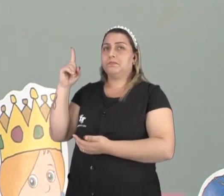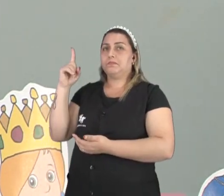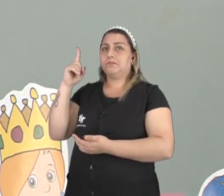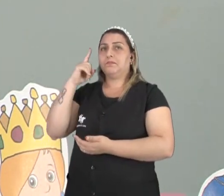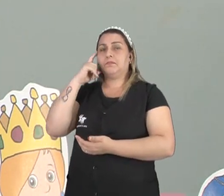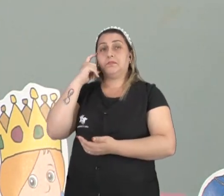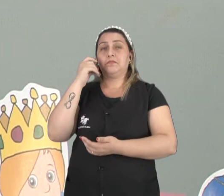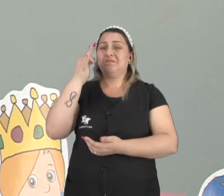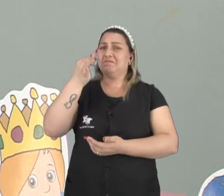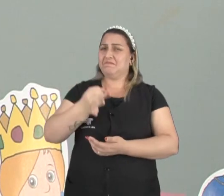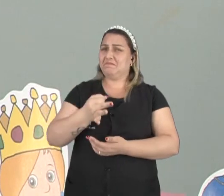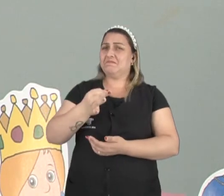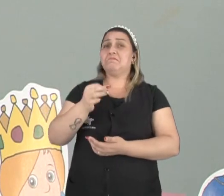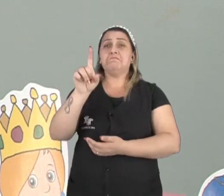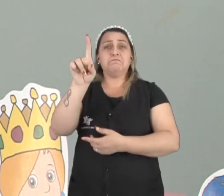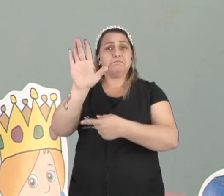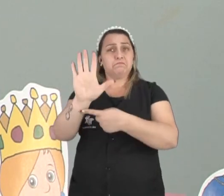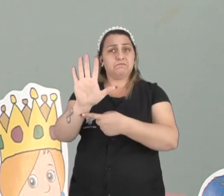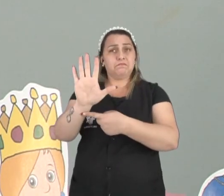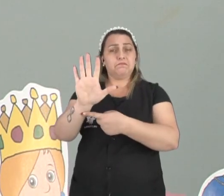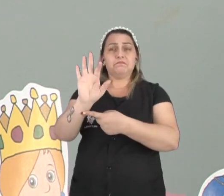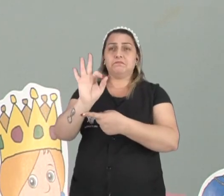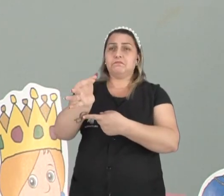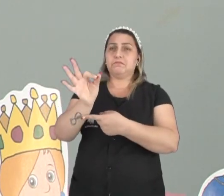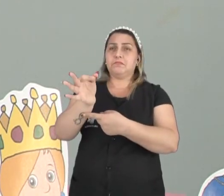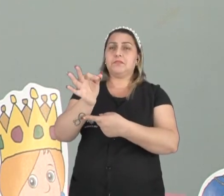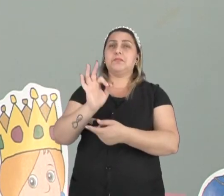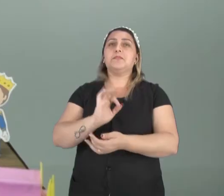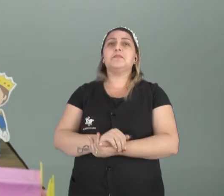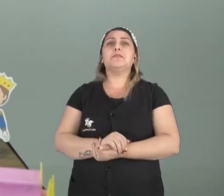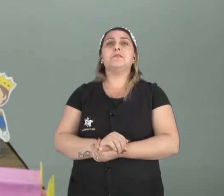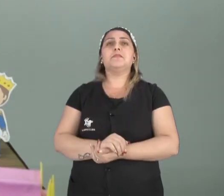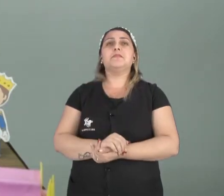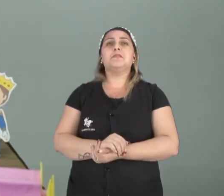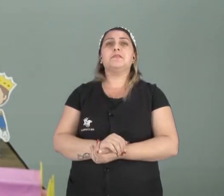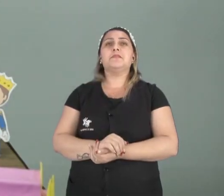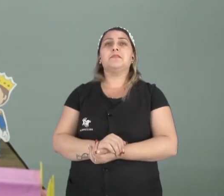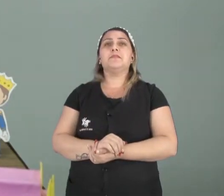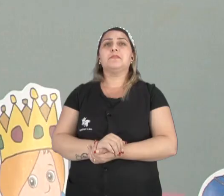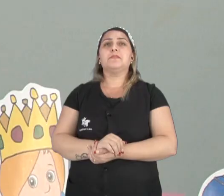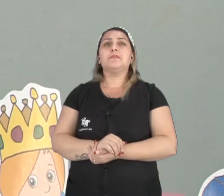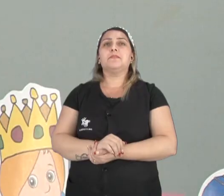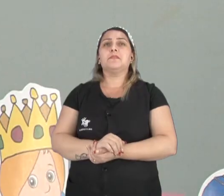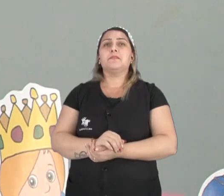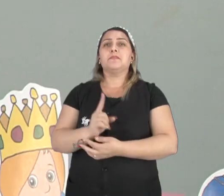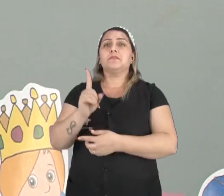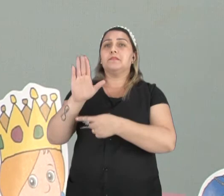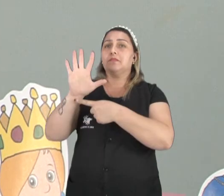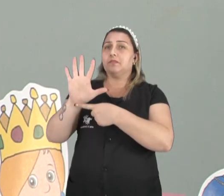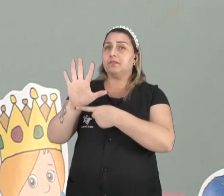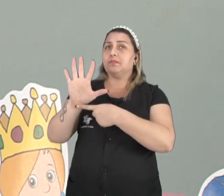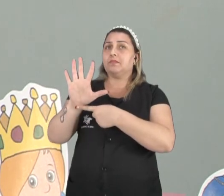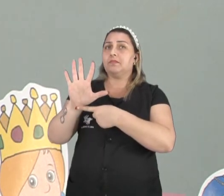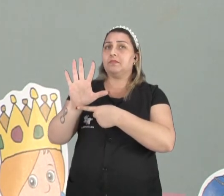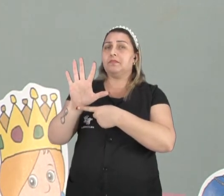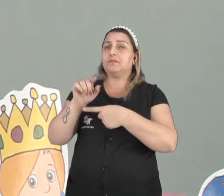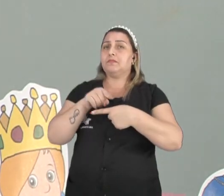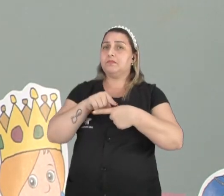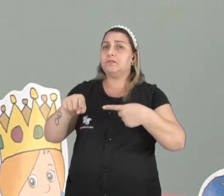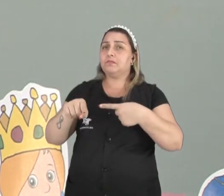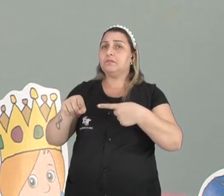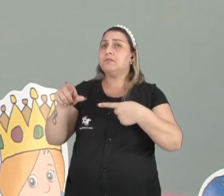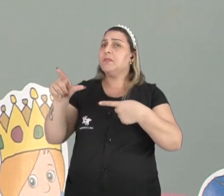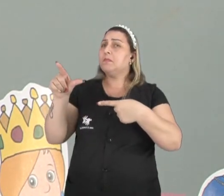Olha, deu certinho 1 palmo, certo? Então, esta medida eu tenho 1 palmo e